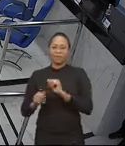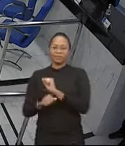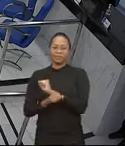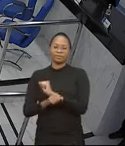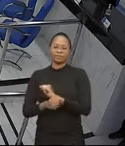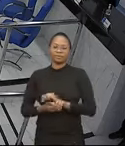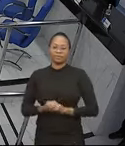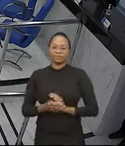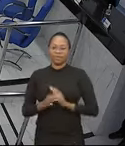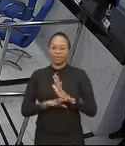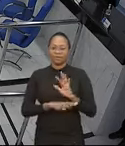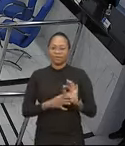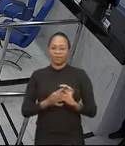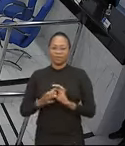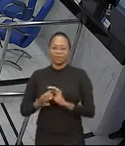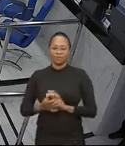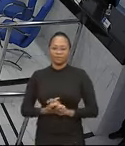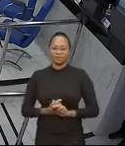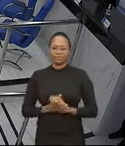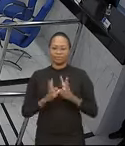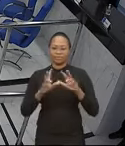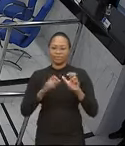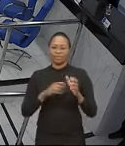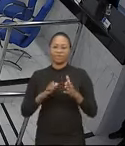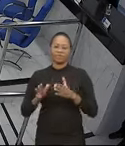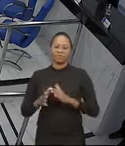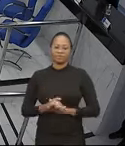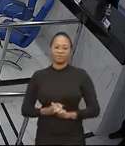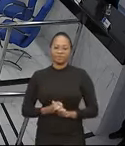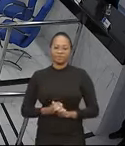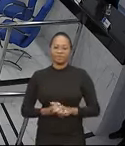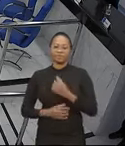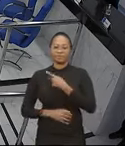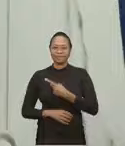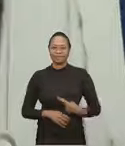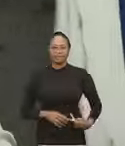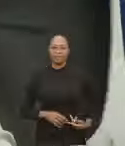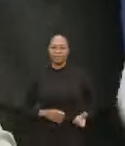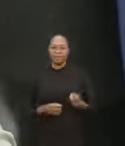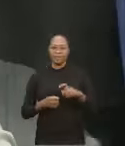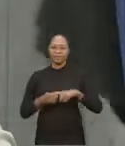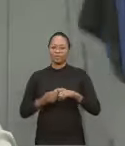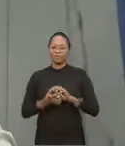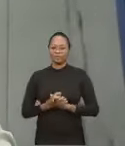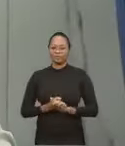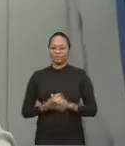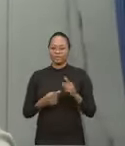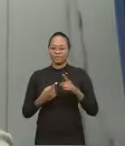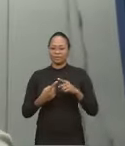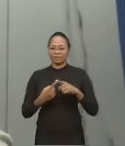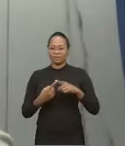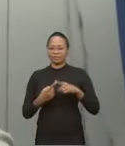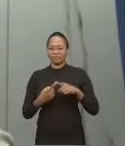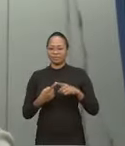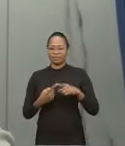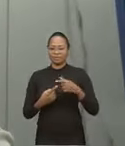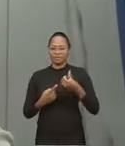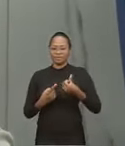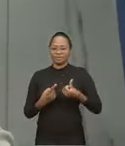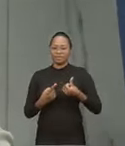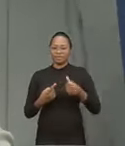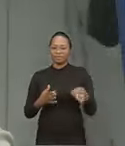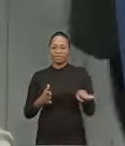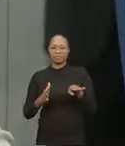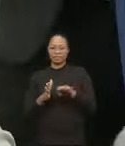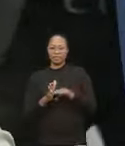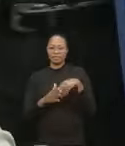como está, aprovado por unanimidade. Próxima matéria, senhor presidente. Senhor presidente, voltando aqui para a indicação de número 6, em função da chegada do